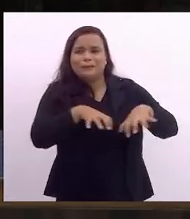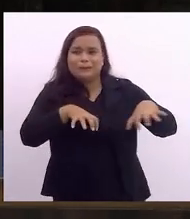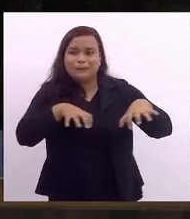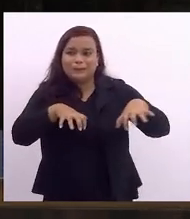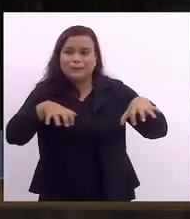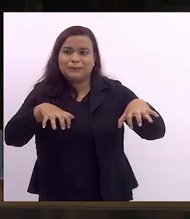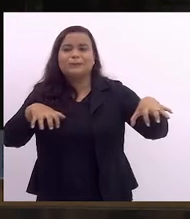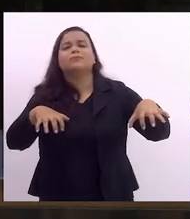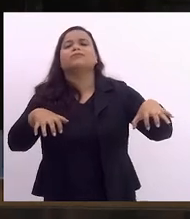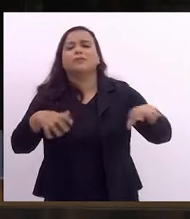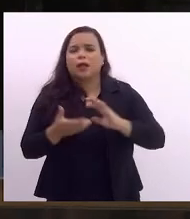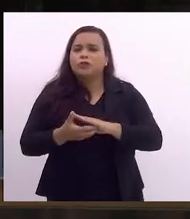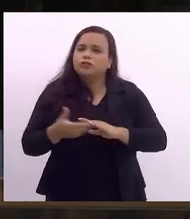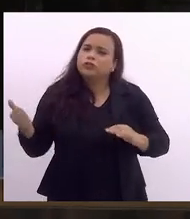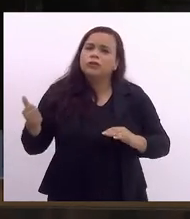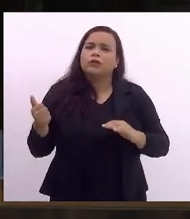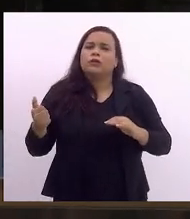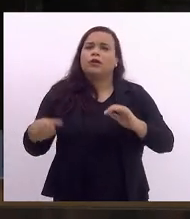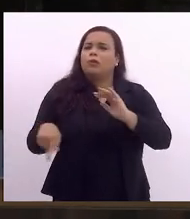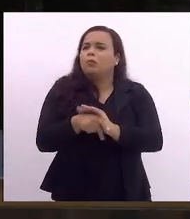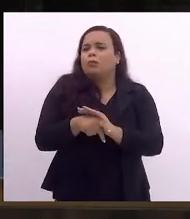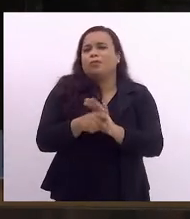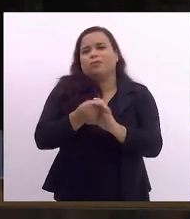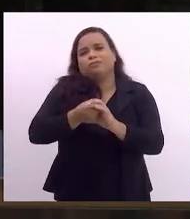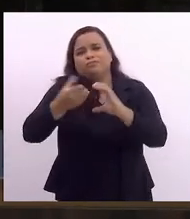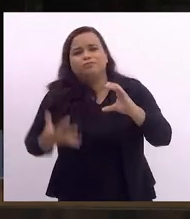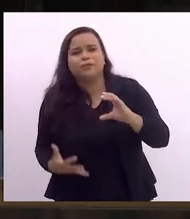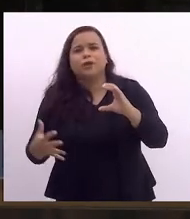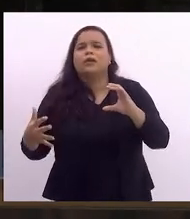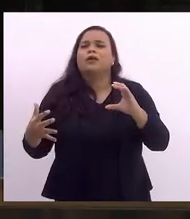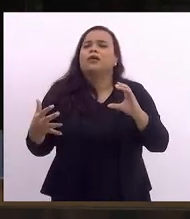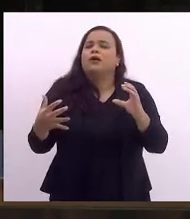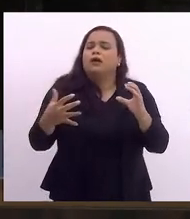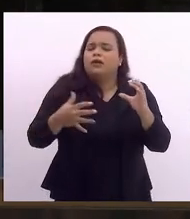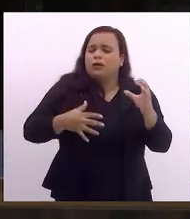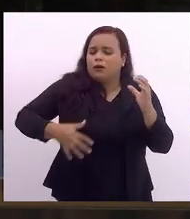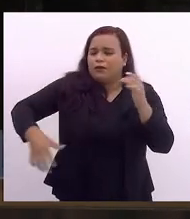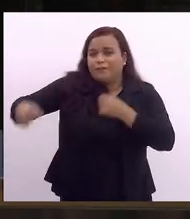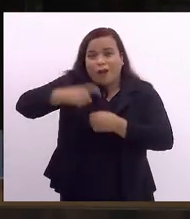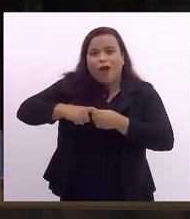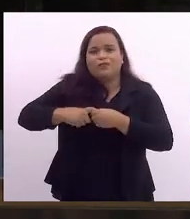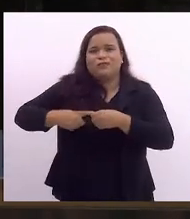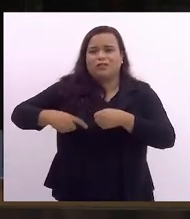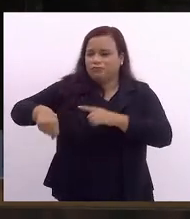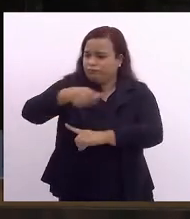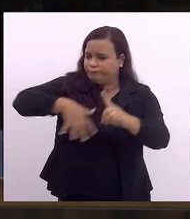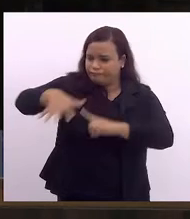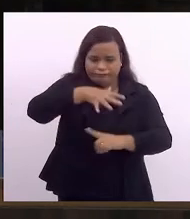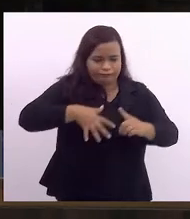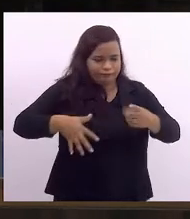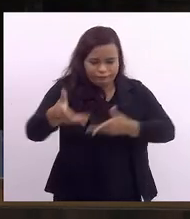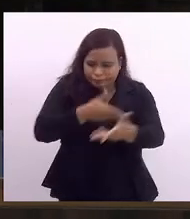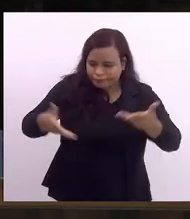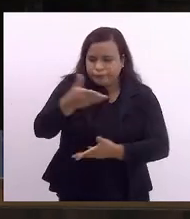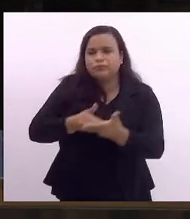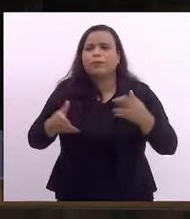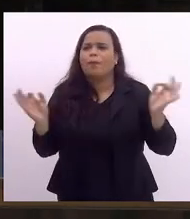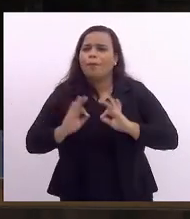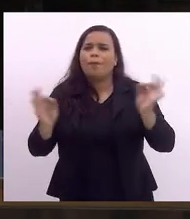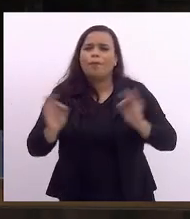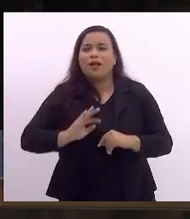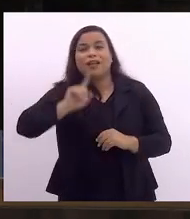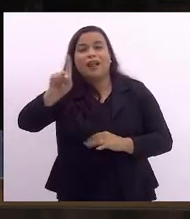retirando qualquer caráter de ressocialização do sistema. A indignidade sofrida dentro desse